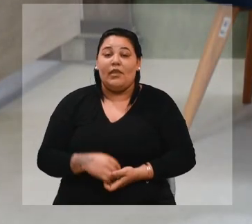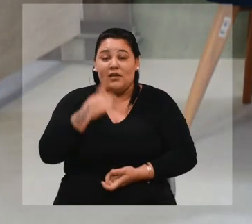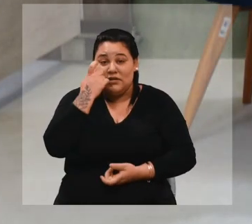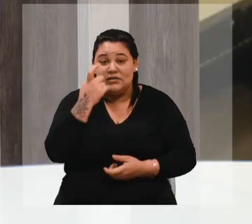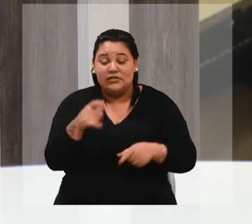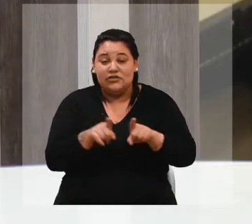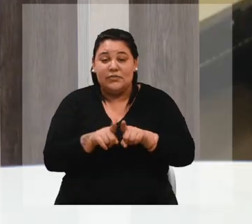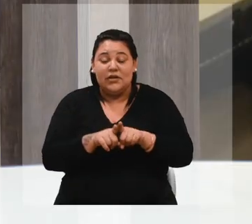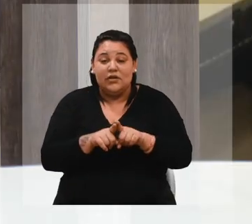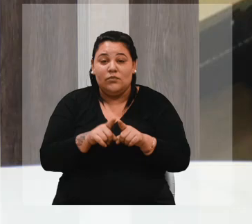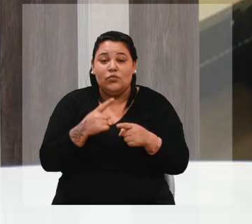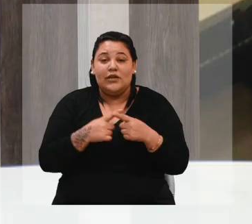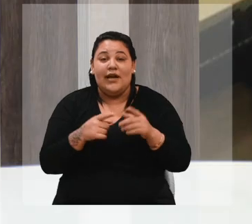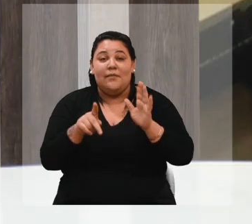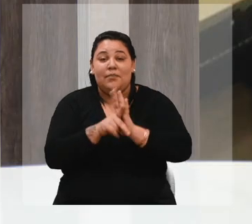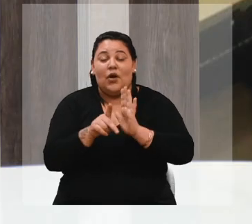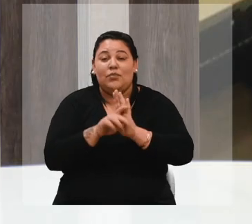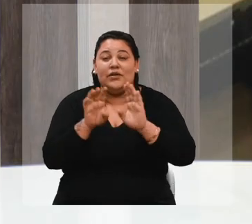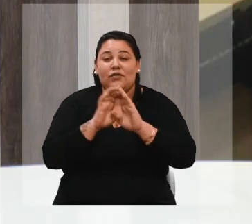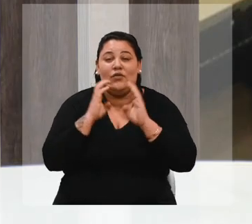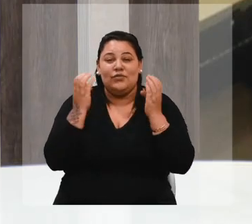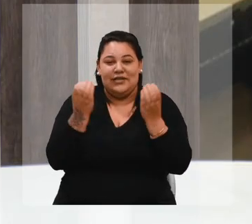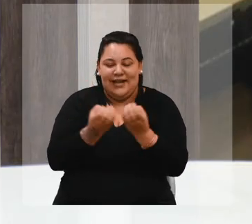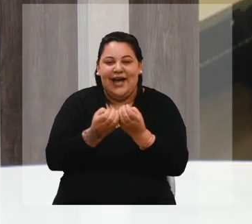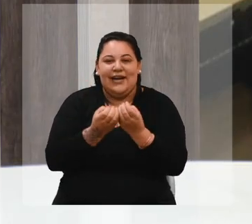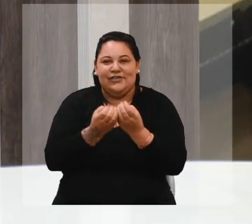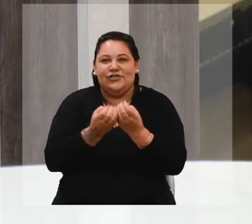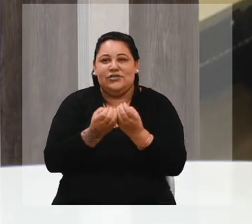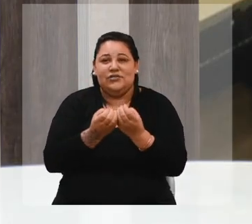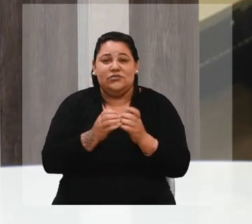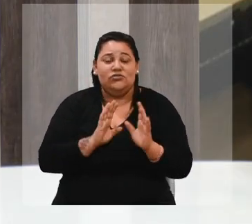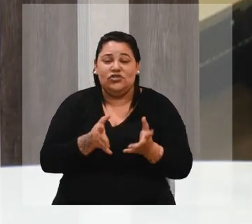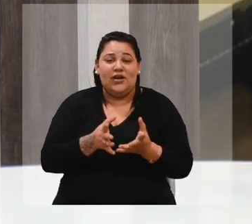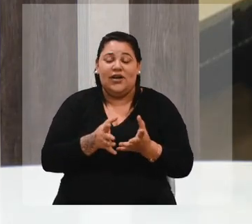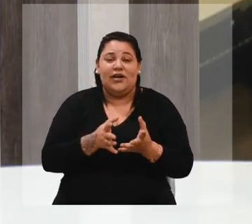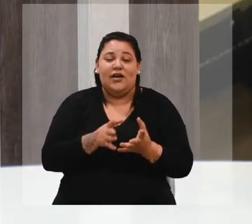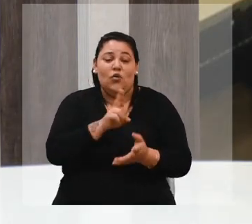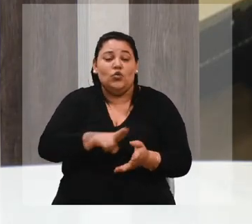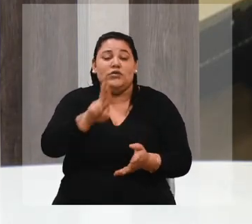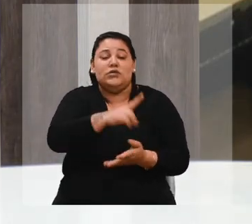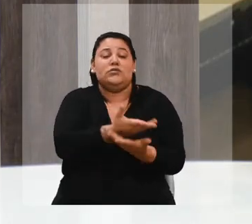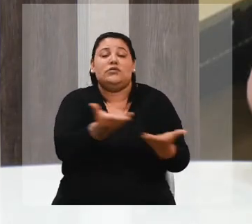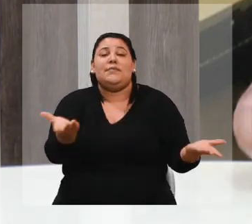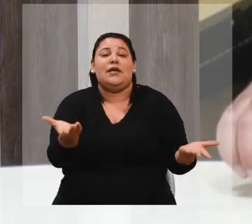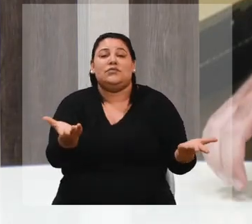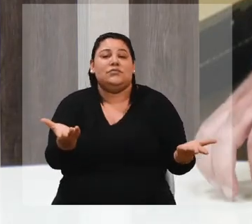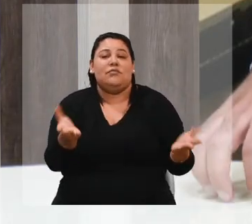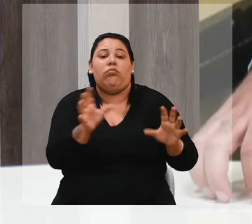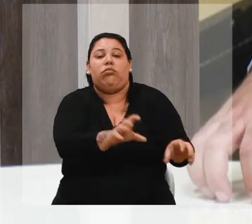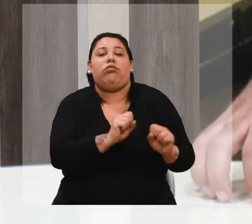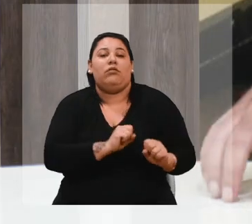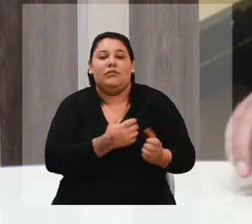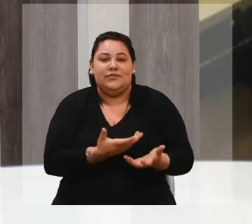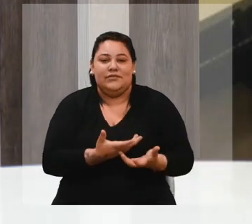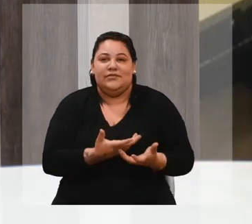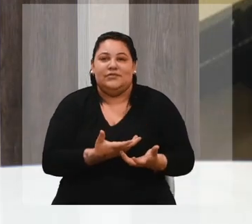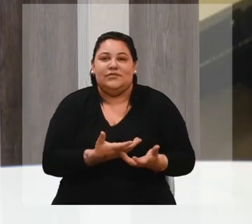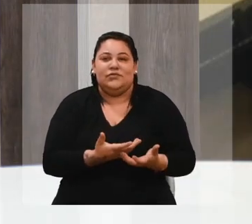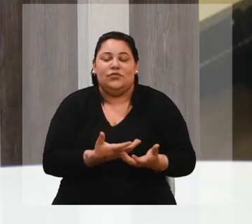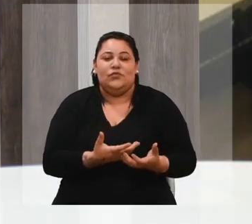vereador, porque a própria comunidade já se apropriou do espaço, com feiras